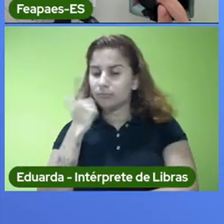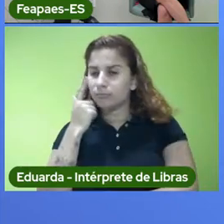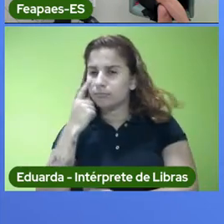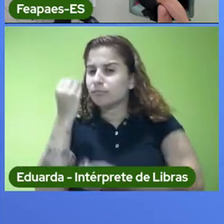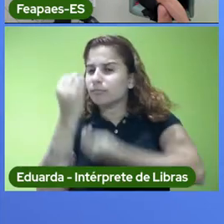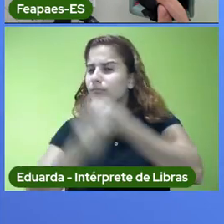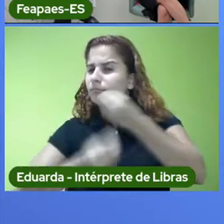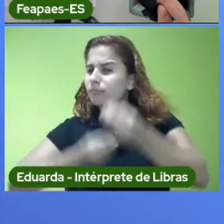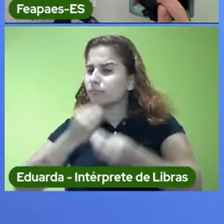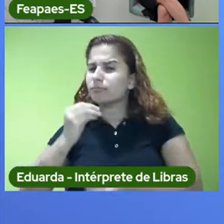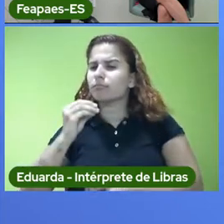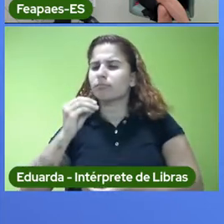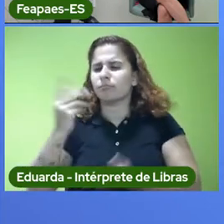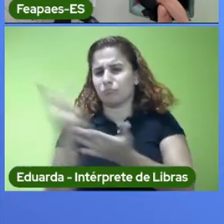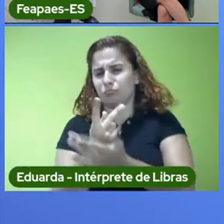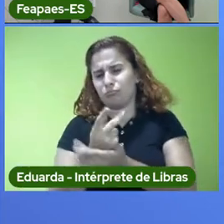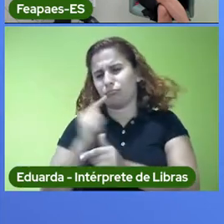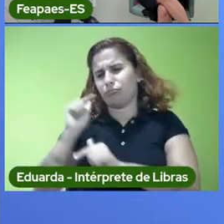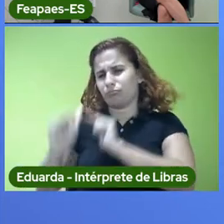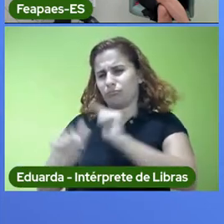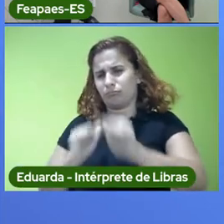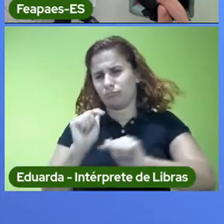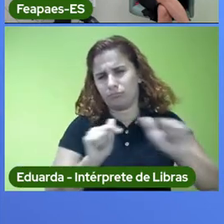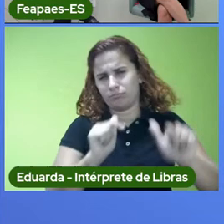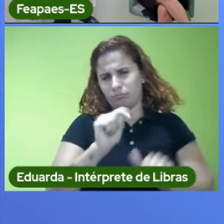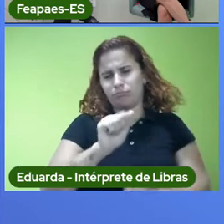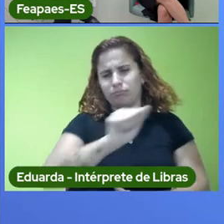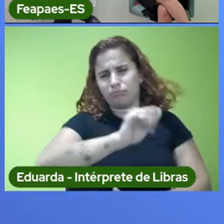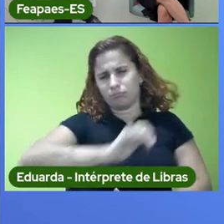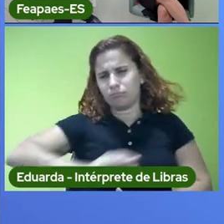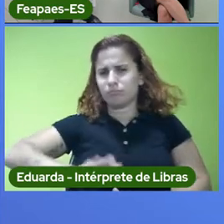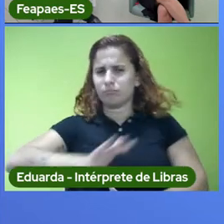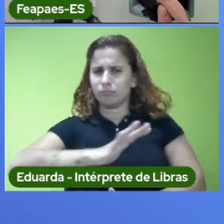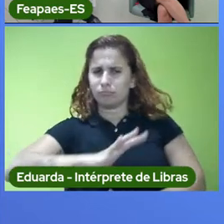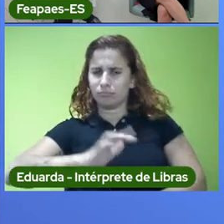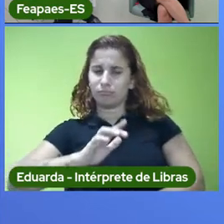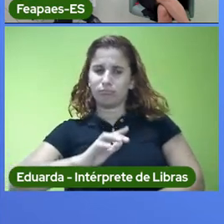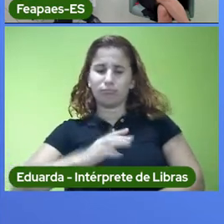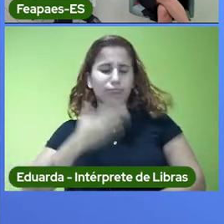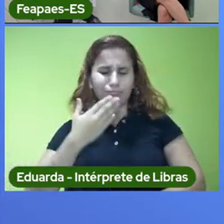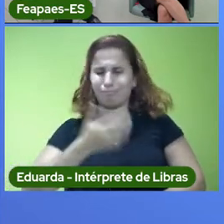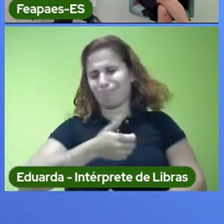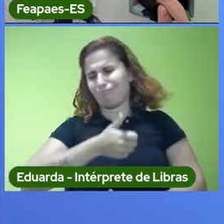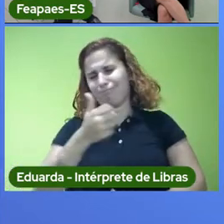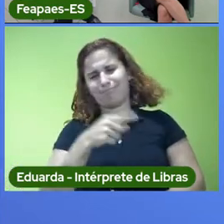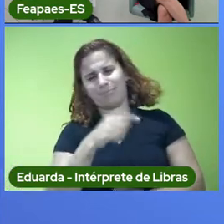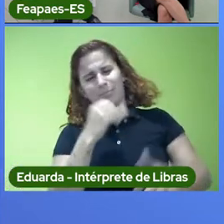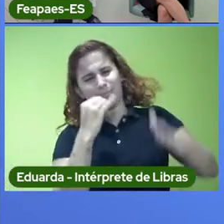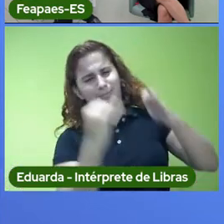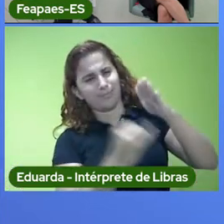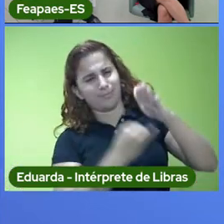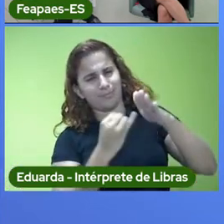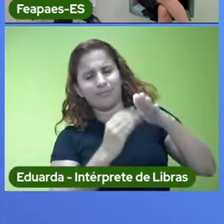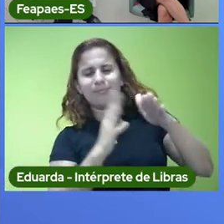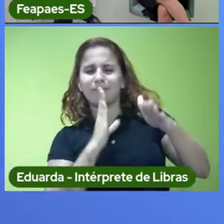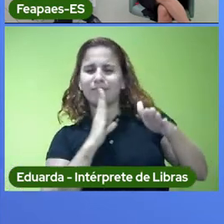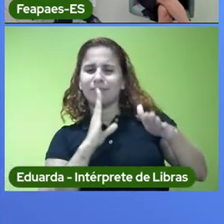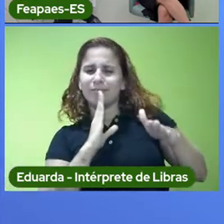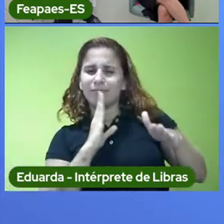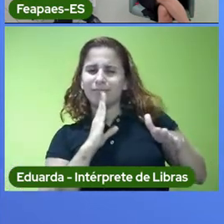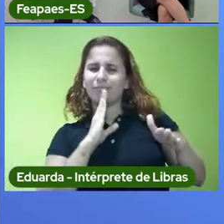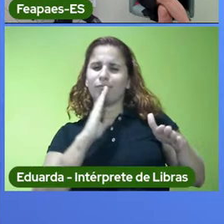no território, né, nada melhor do que uma instituição que conhece a rede ali disponível, né, no